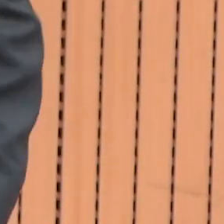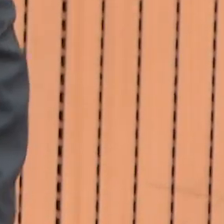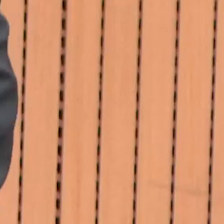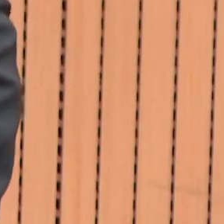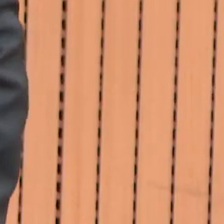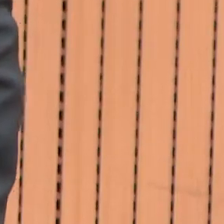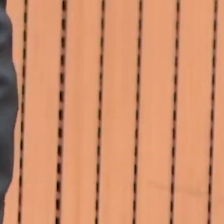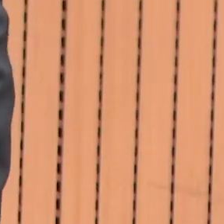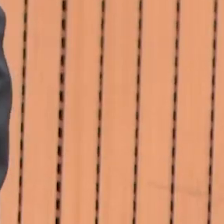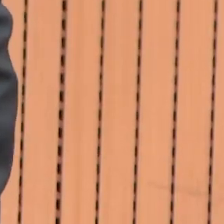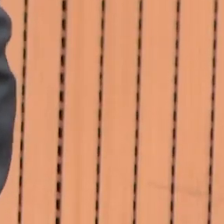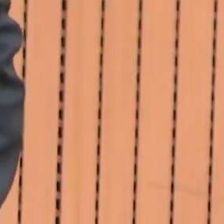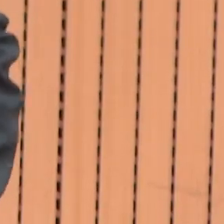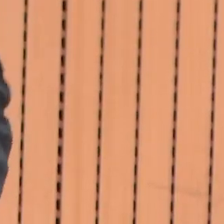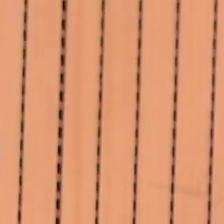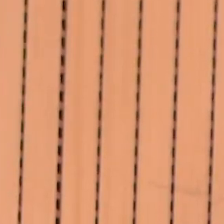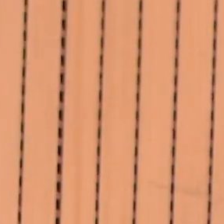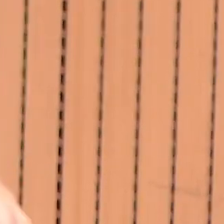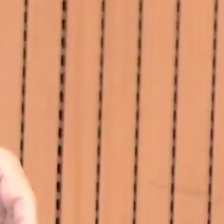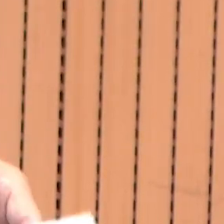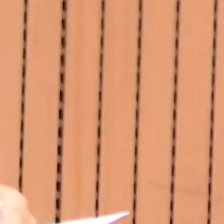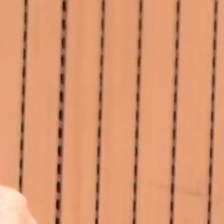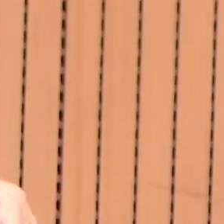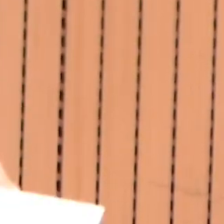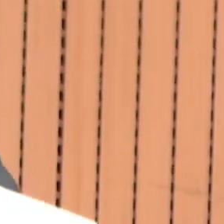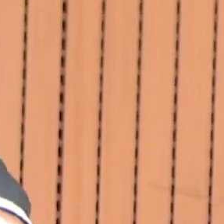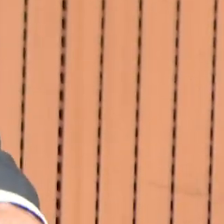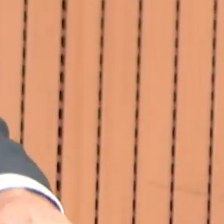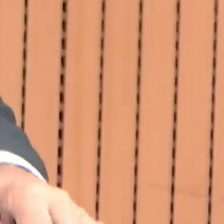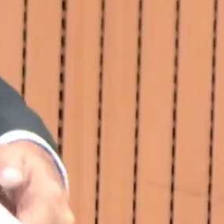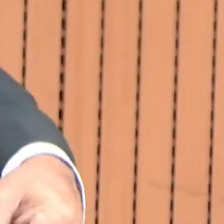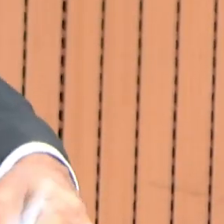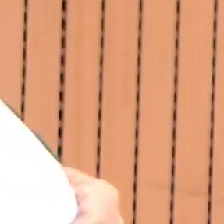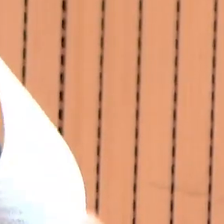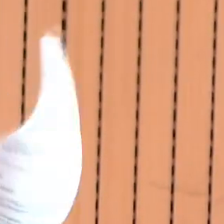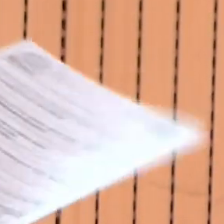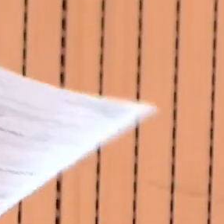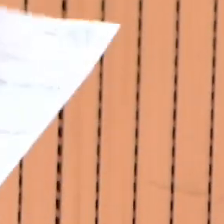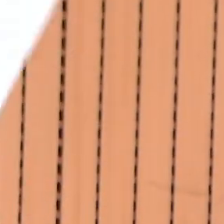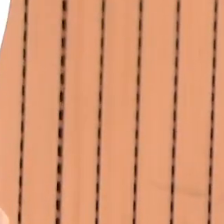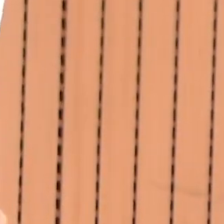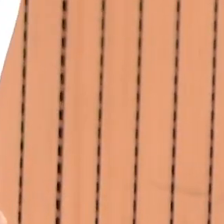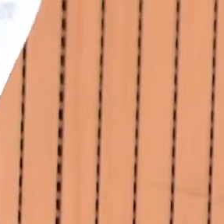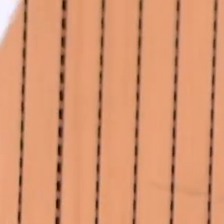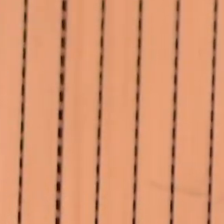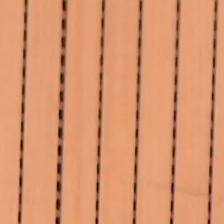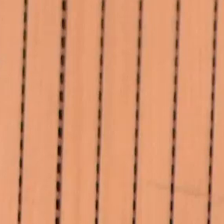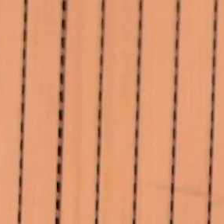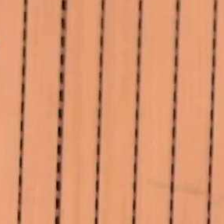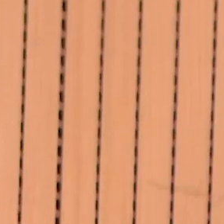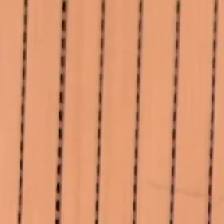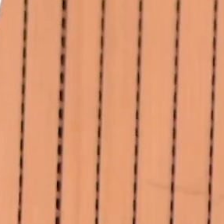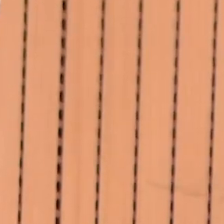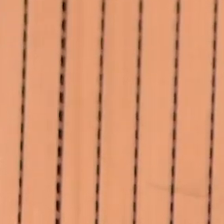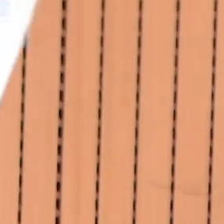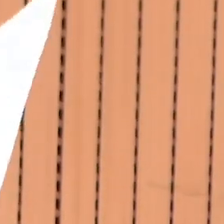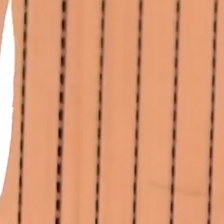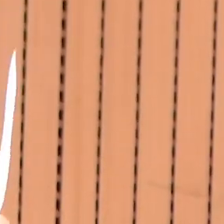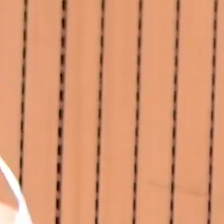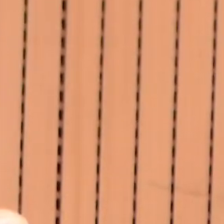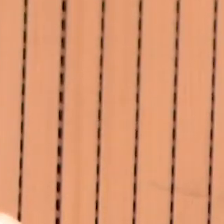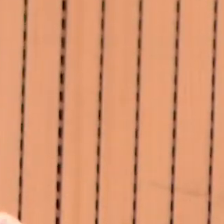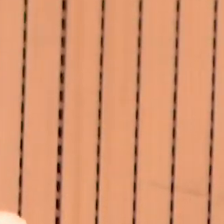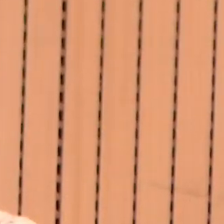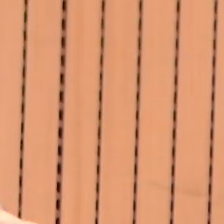Guida Solicito a Vereador Edivaldo cabelo primeiro secretário adoc